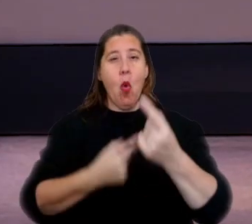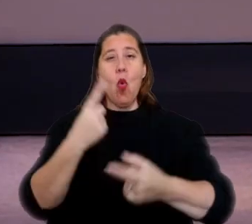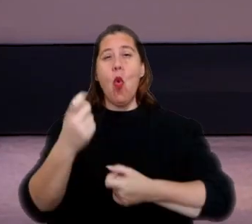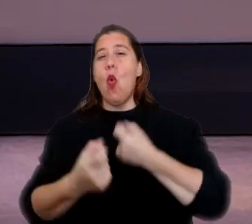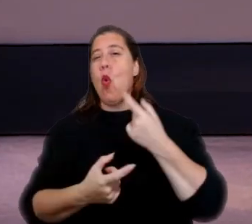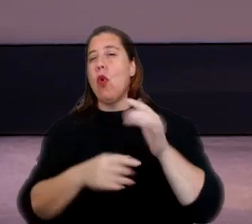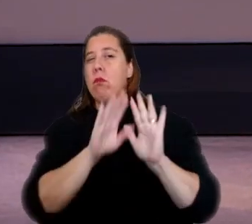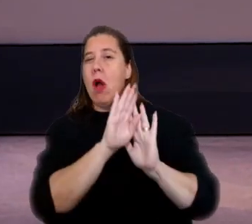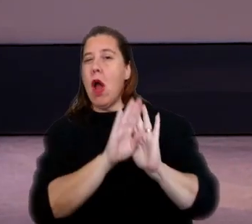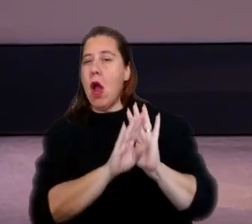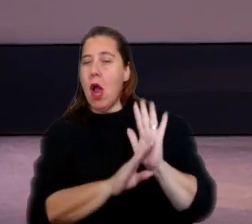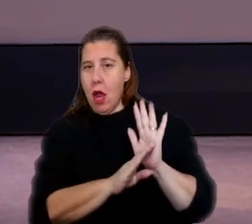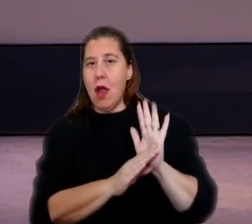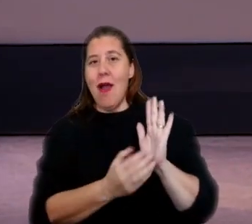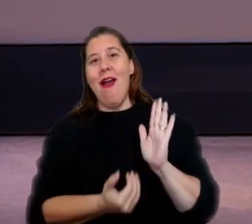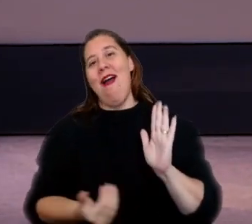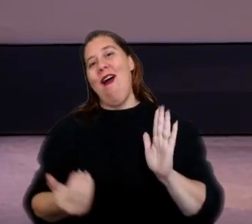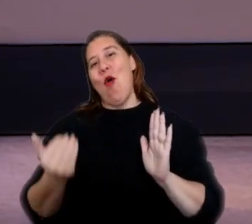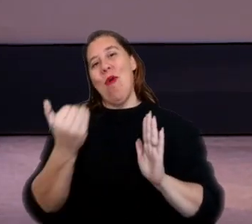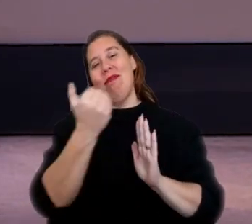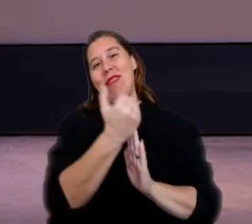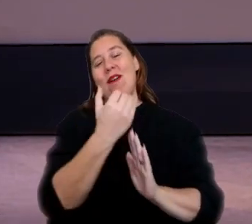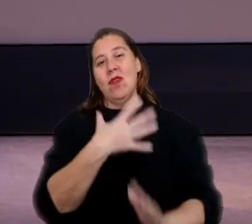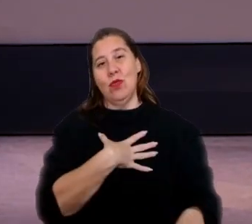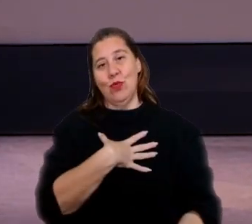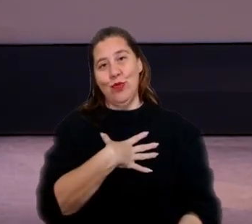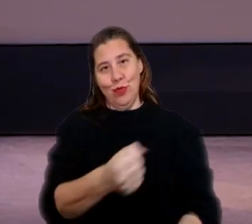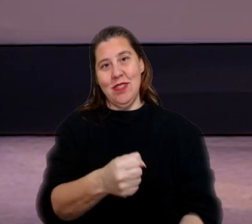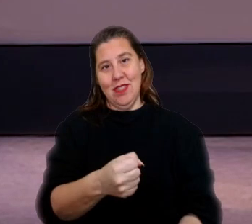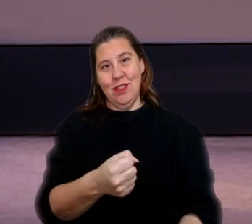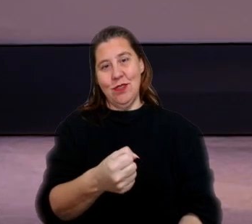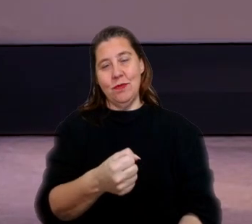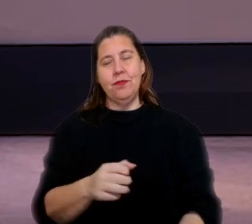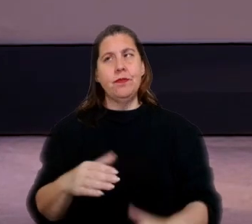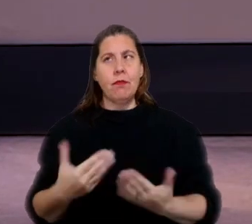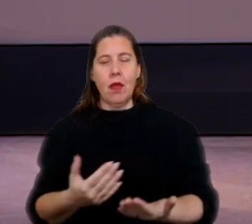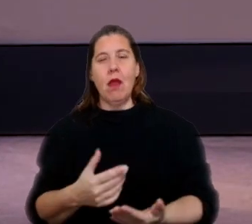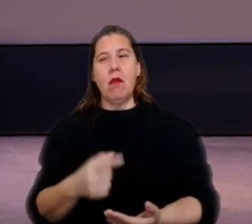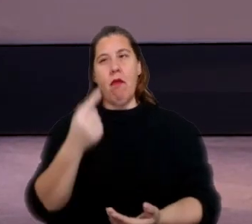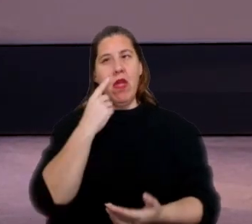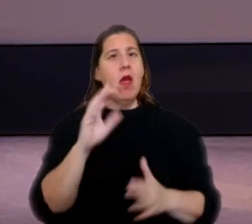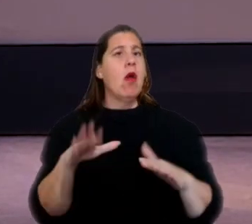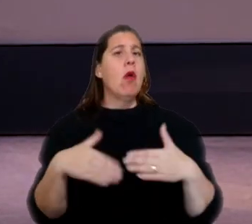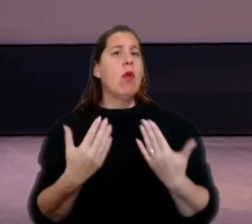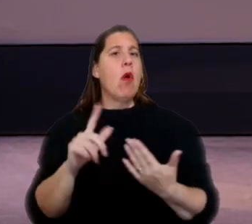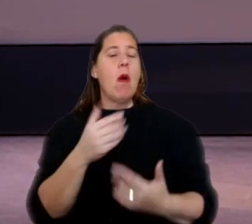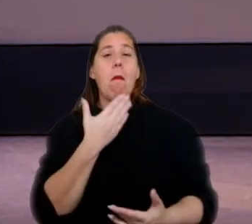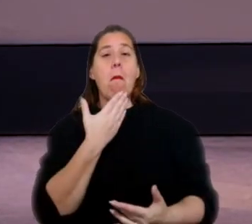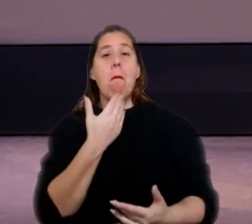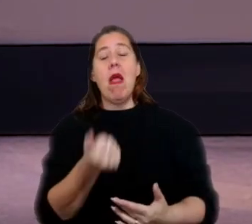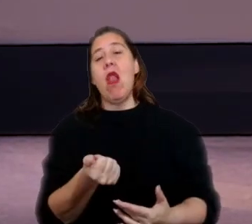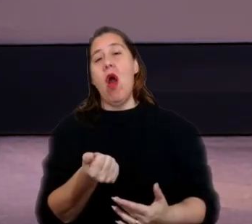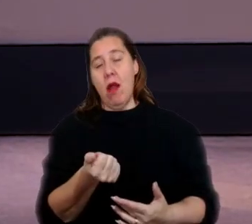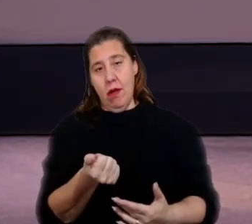avaliações, alguns programas aumentavam o índice de suicídio depois que eles começaram a avaliar os programas. Então eles tinham que ver quais eram